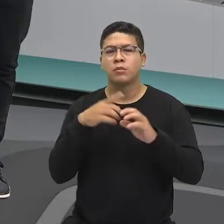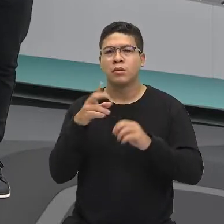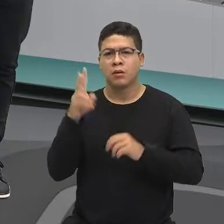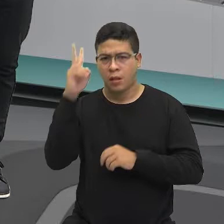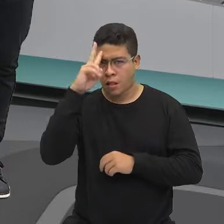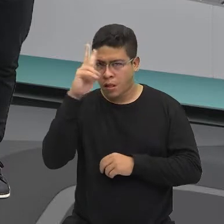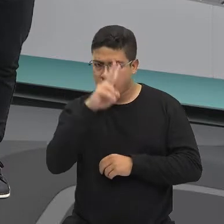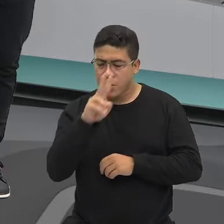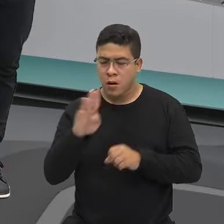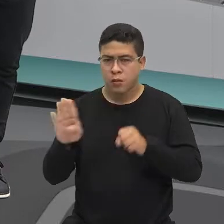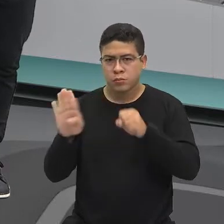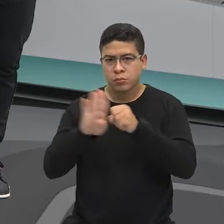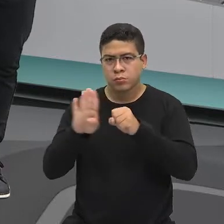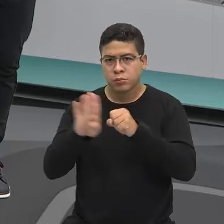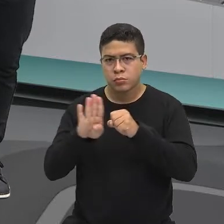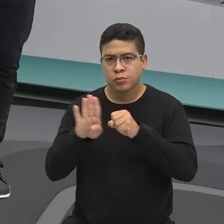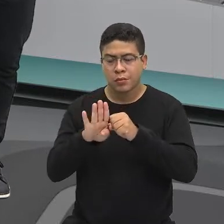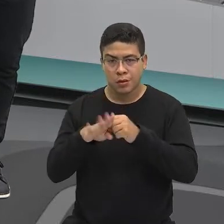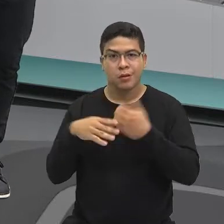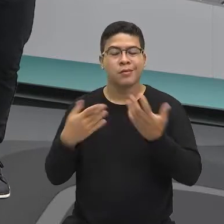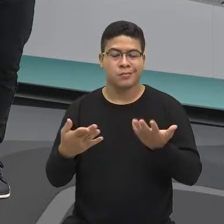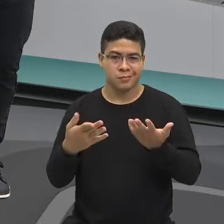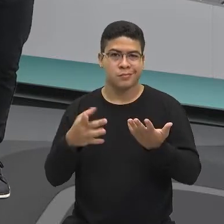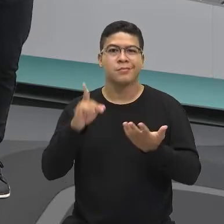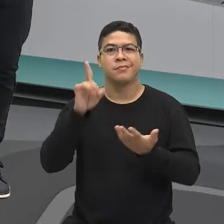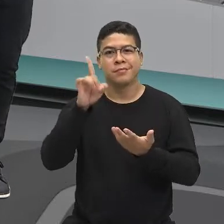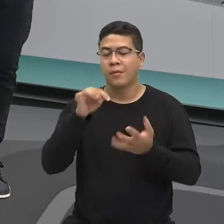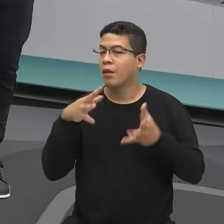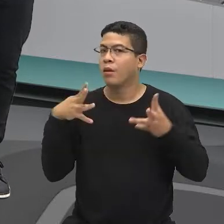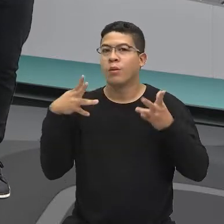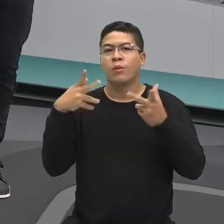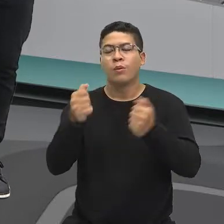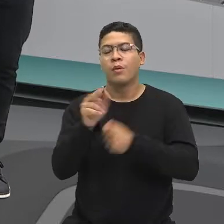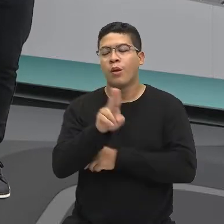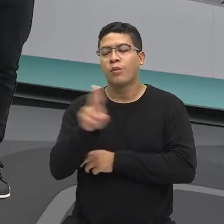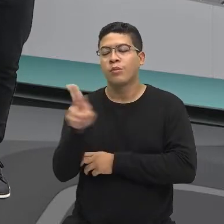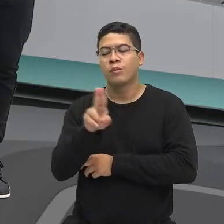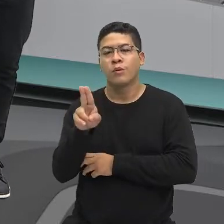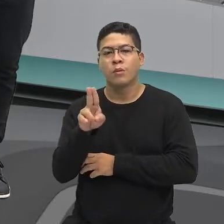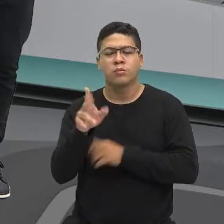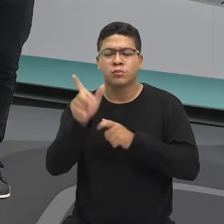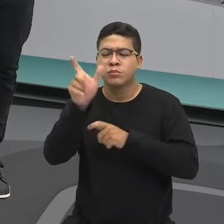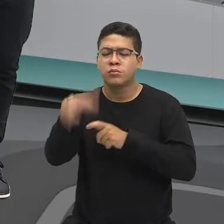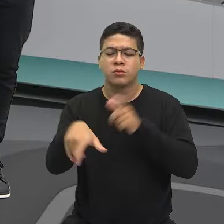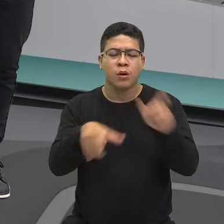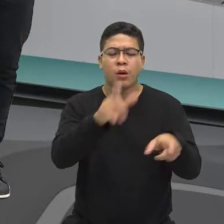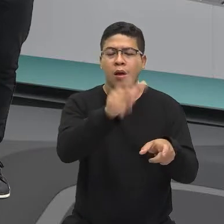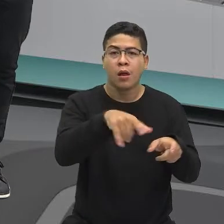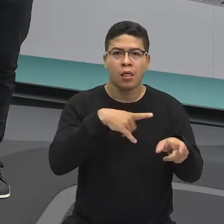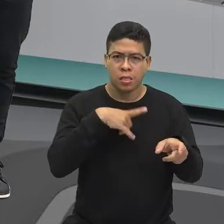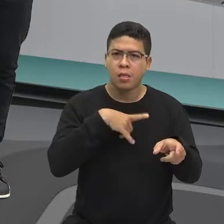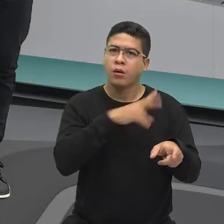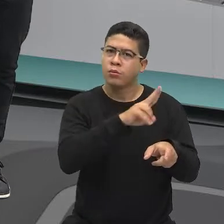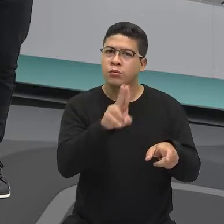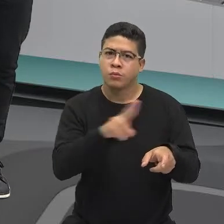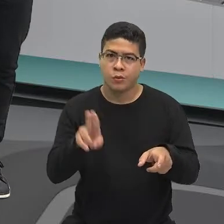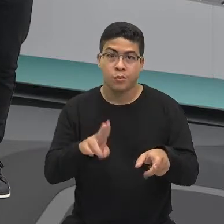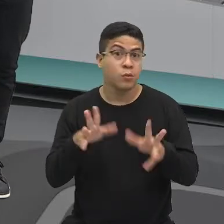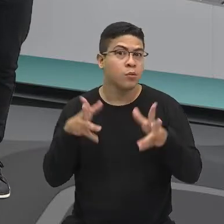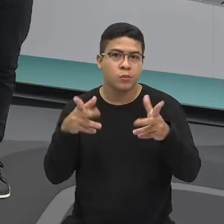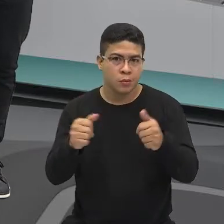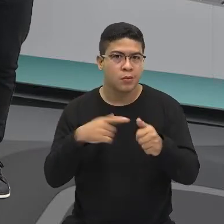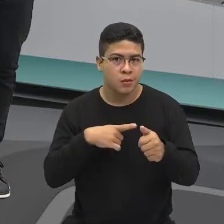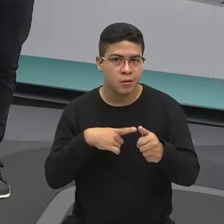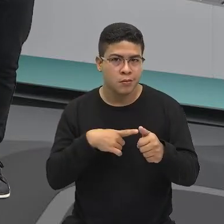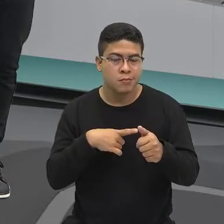é um substantivo? Substantivo é tudo que nomeia os seres, as coisas que existem